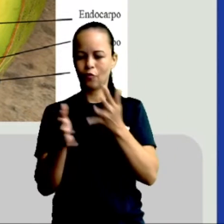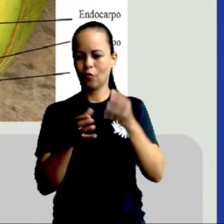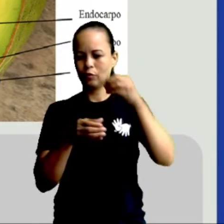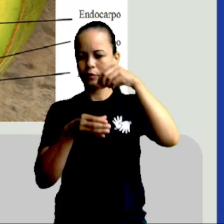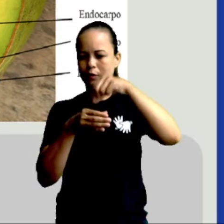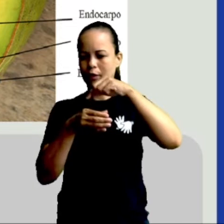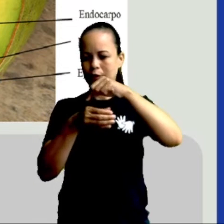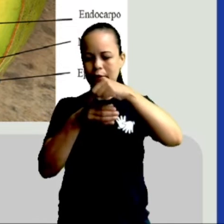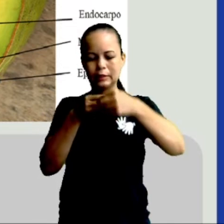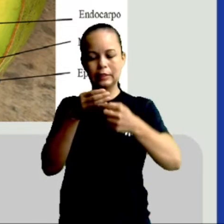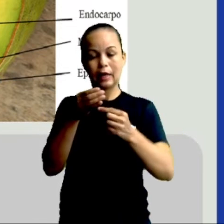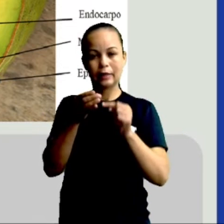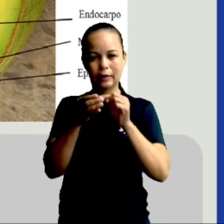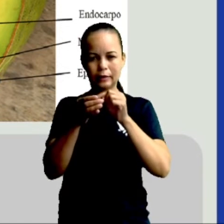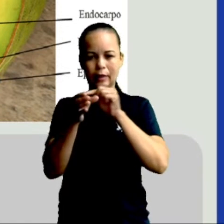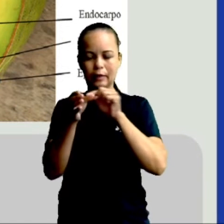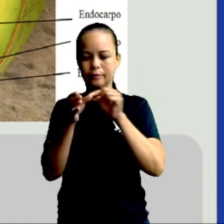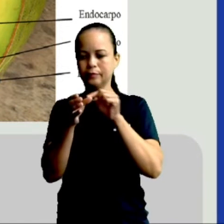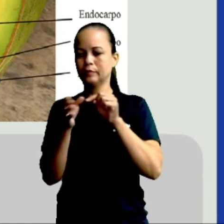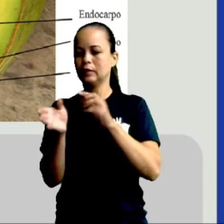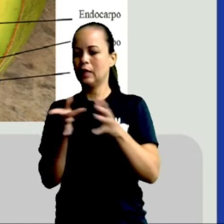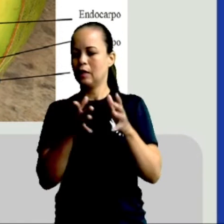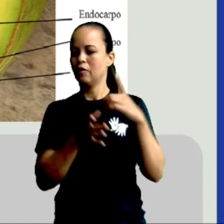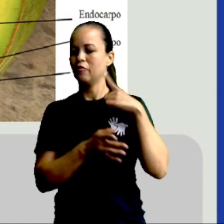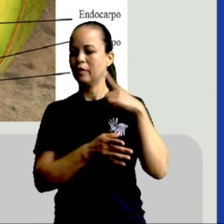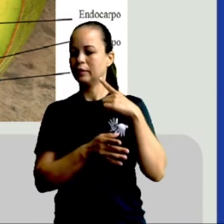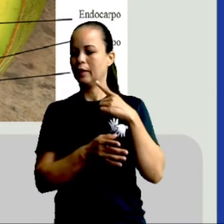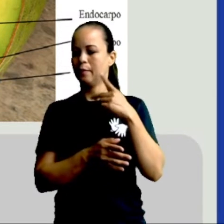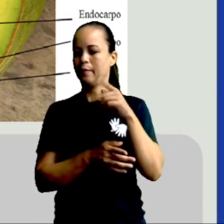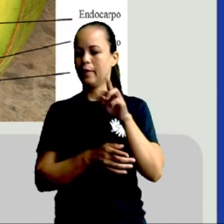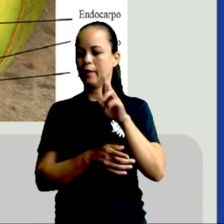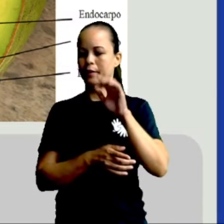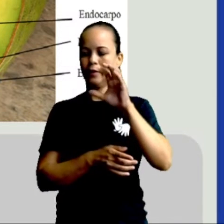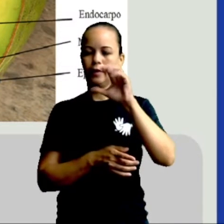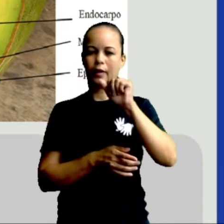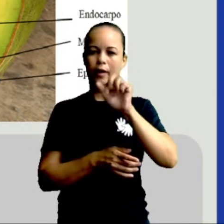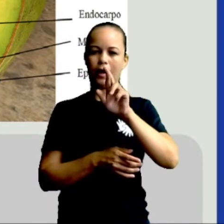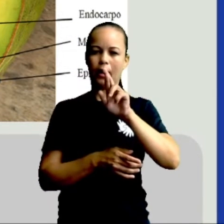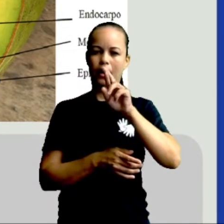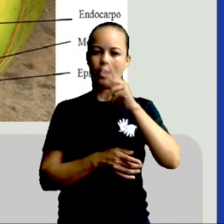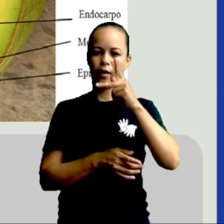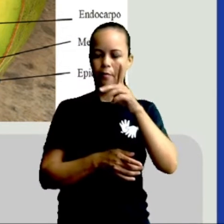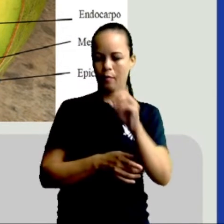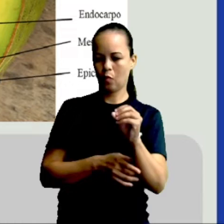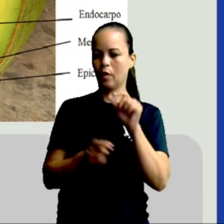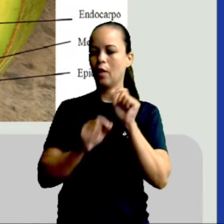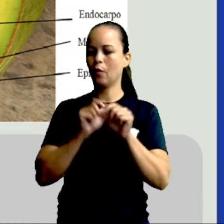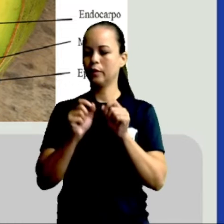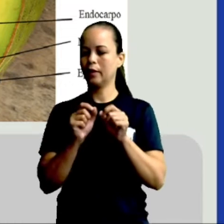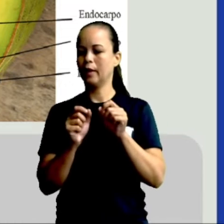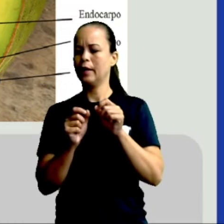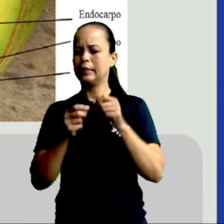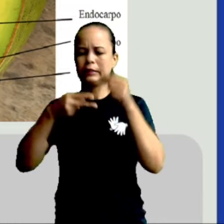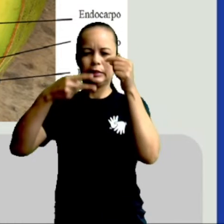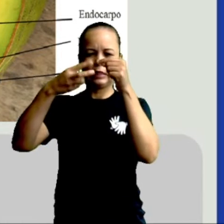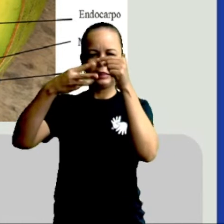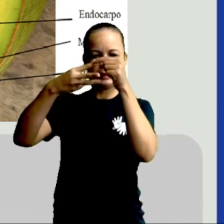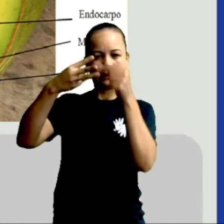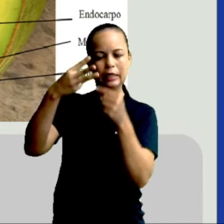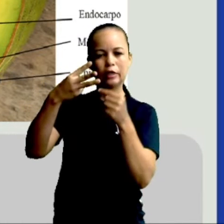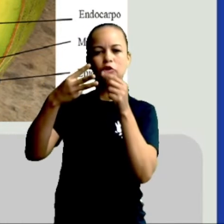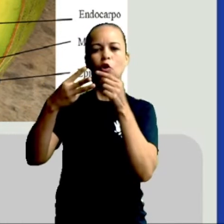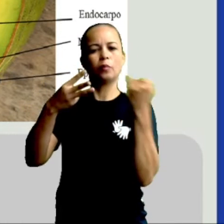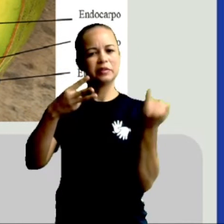vai ter o endocarpo, o mesocarpo e o epicarpo. Guarda essas informações, gente, porque são